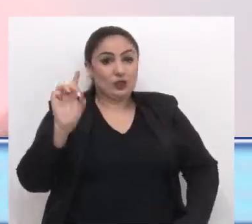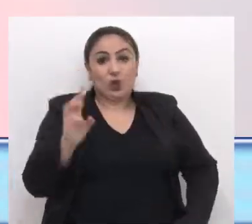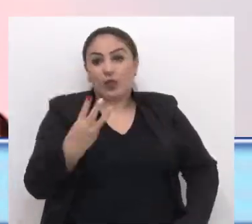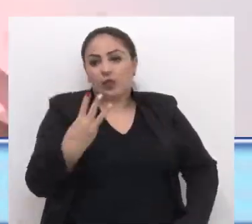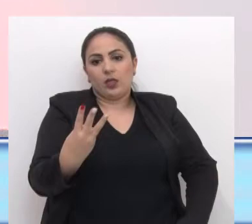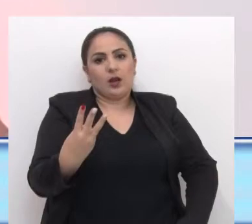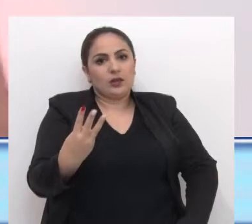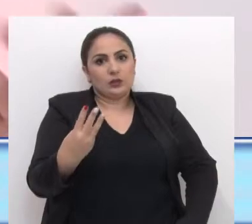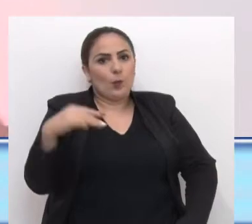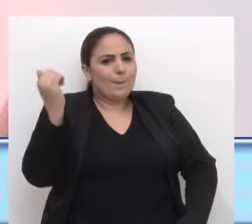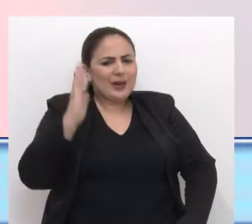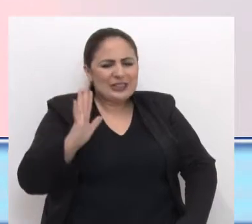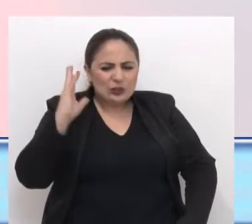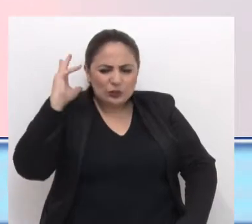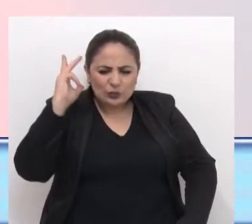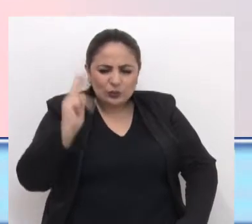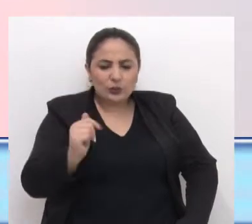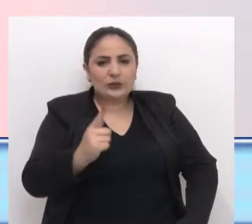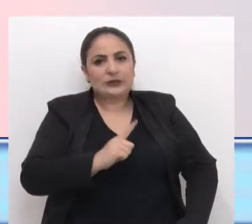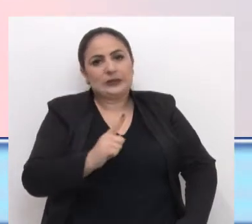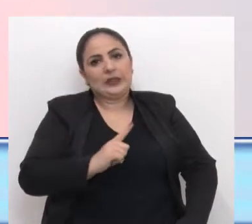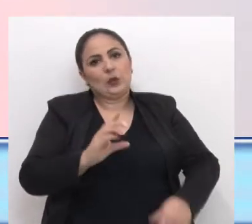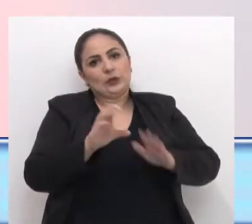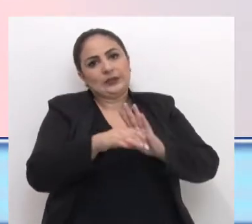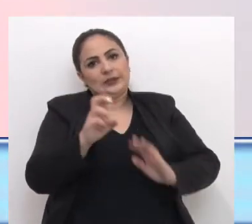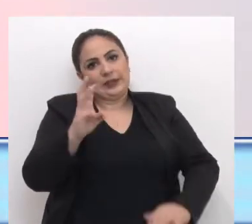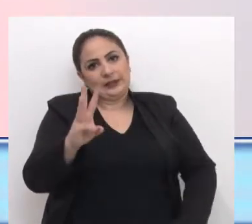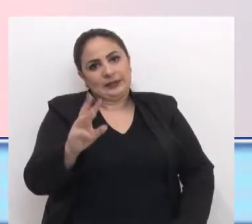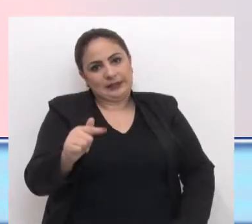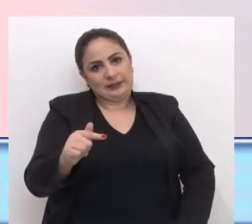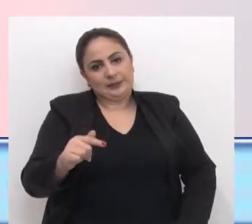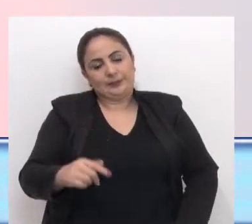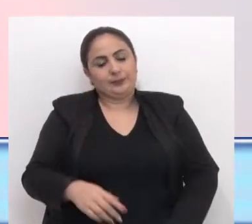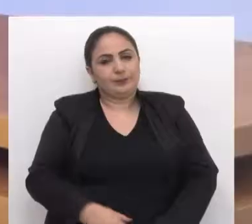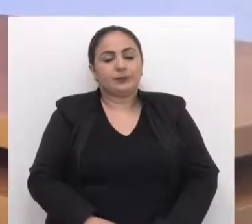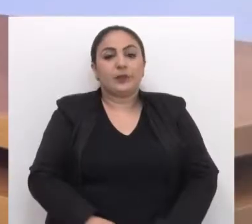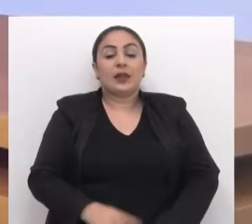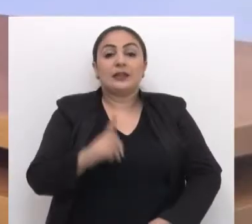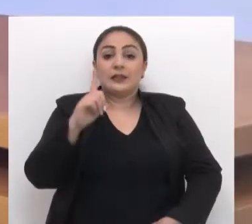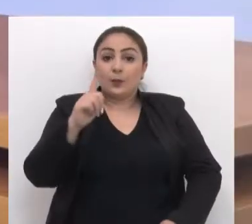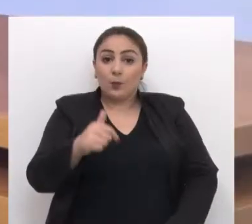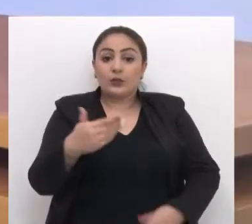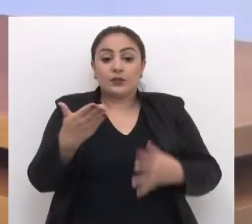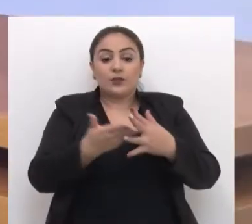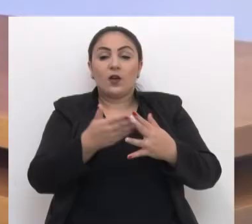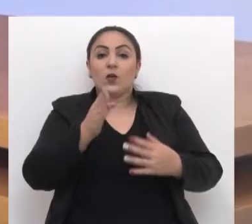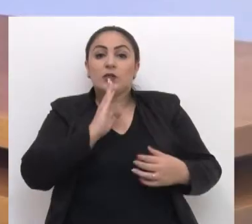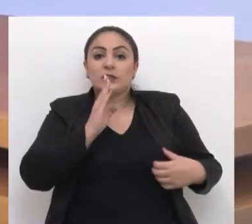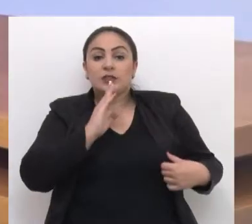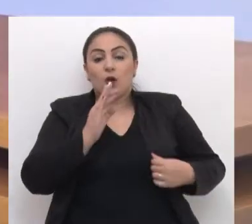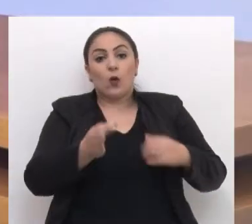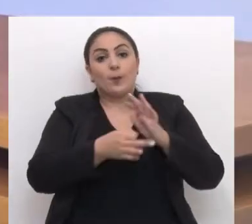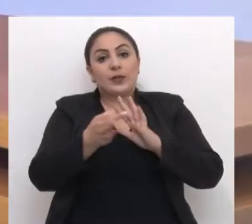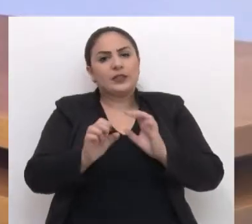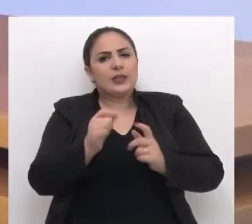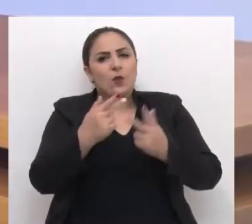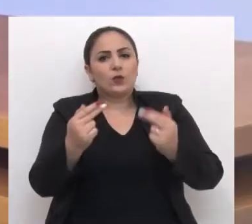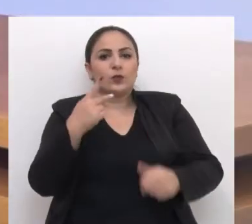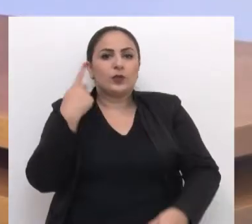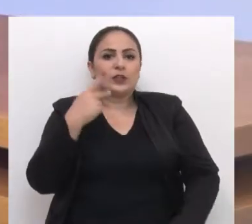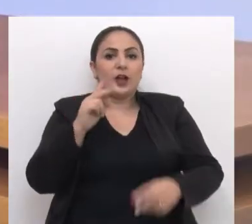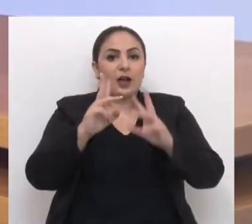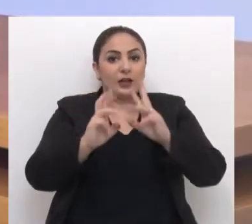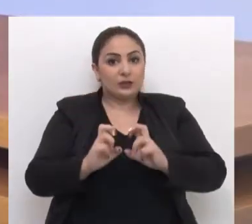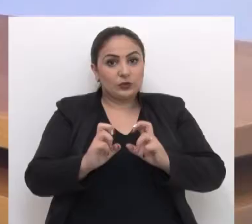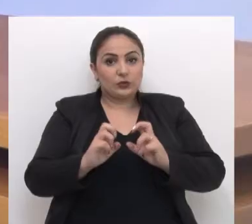porque 7 são só 3 programas no Brasil inteiro que tem conceito 7. E depois do intervalo, você vai conhecer a opinião